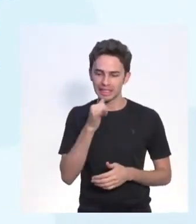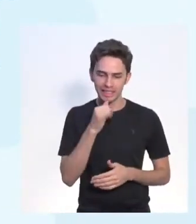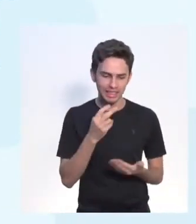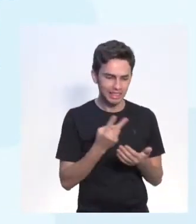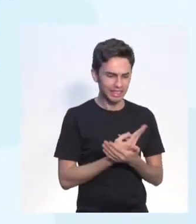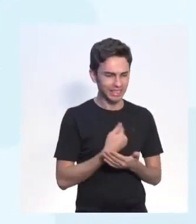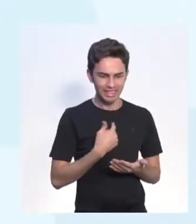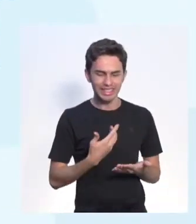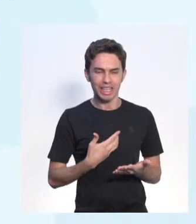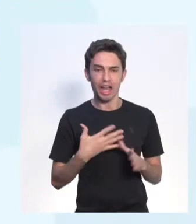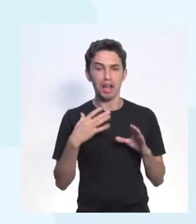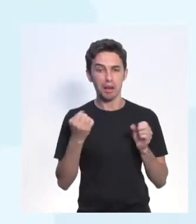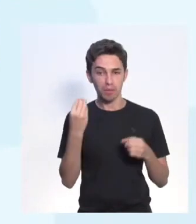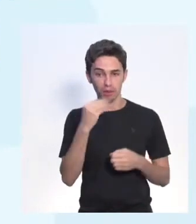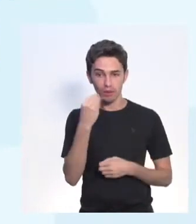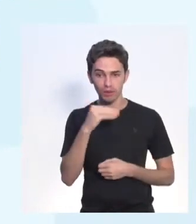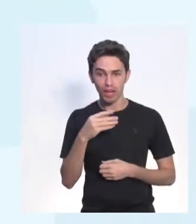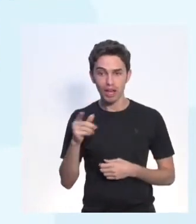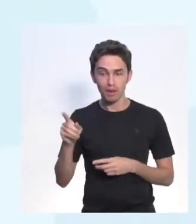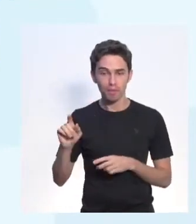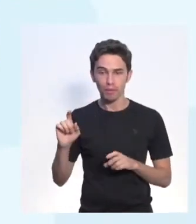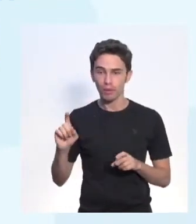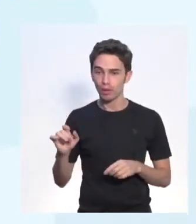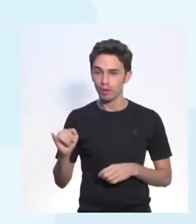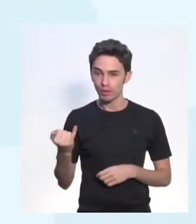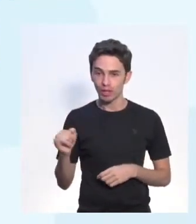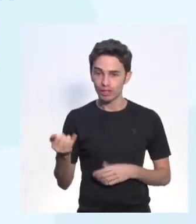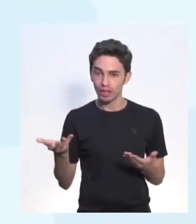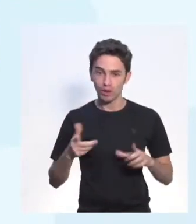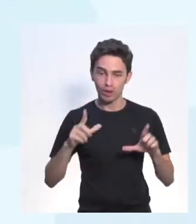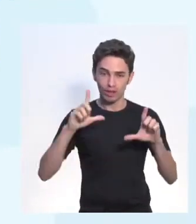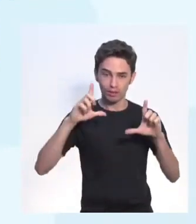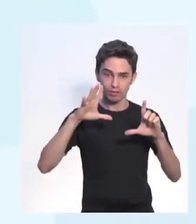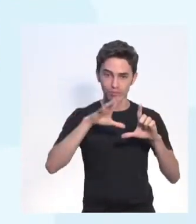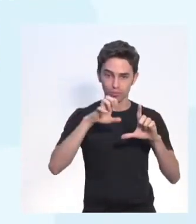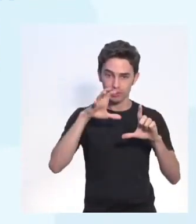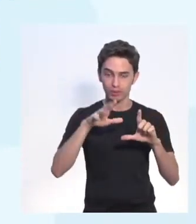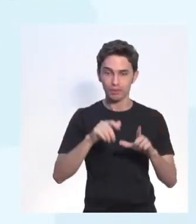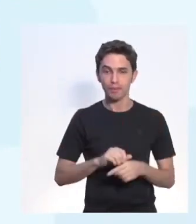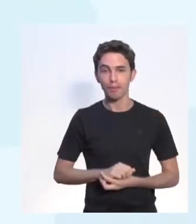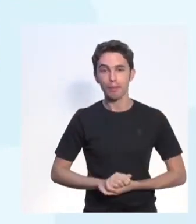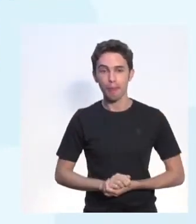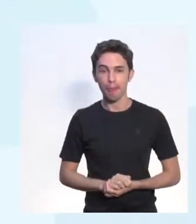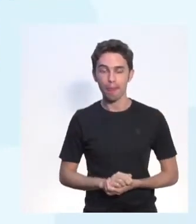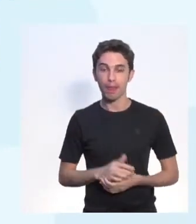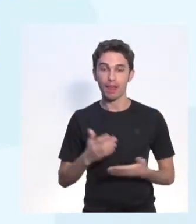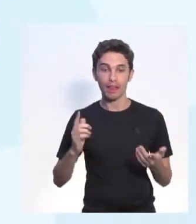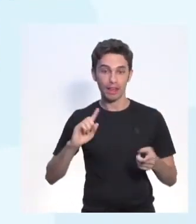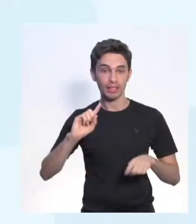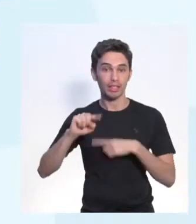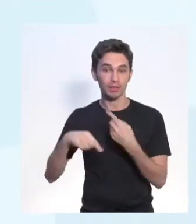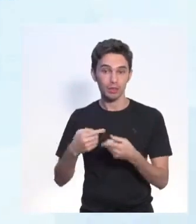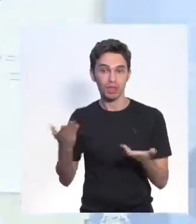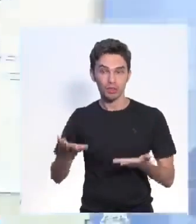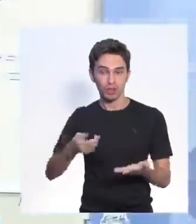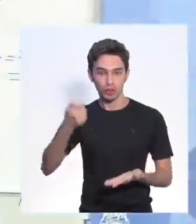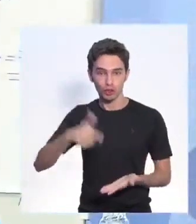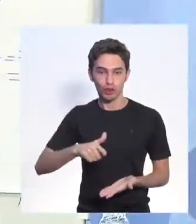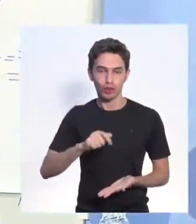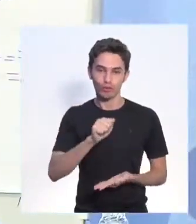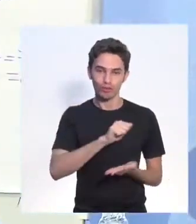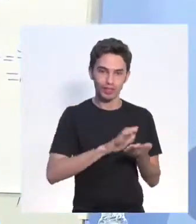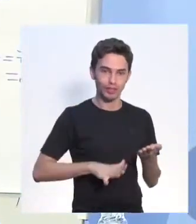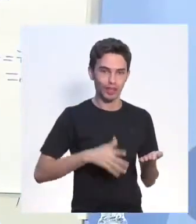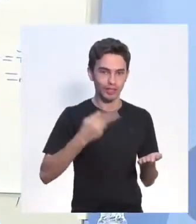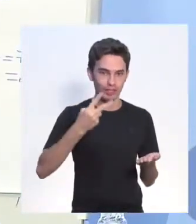alguma parte, aproveita para tirar o print e refazer depois, tá bom? Que agora a gente vai para mais uma atividade para ver se você entendeu mesmo,